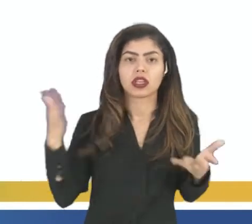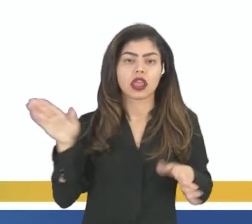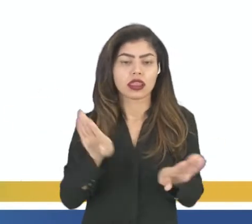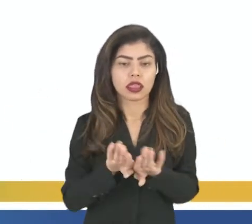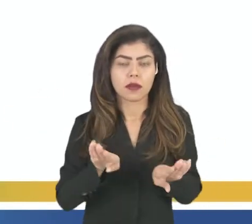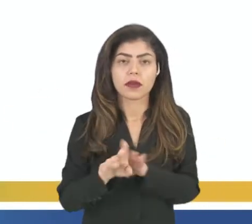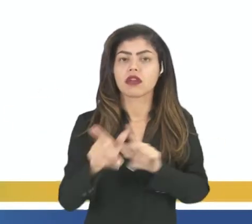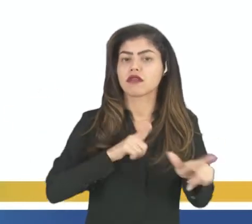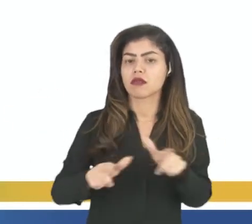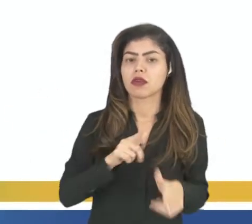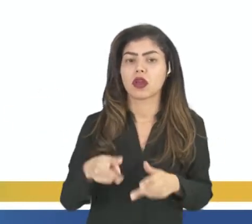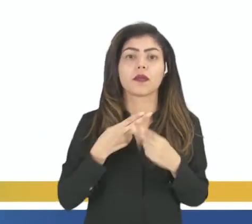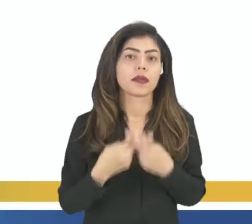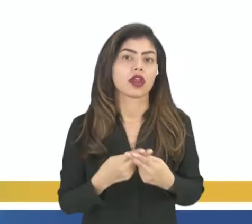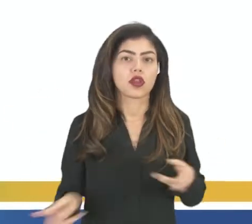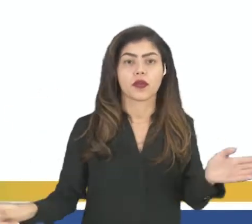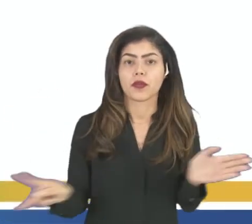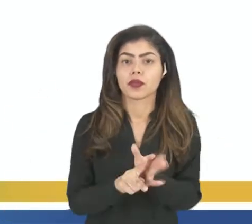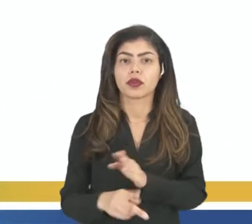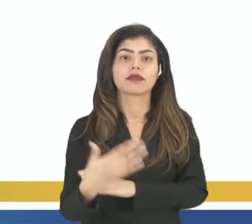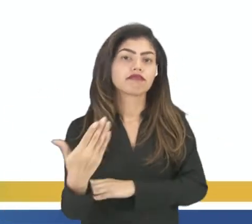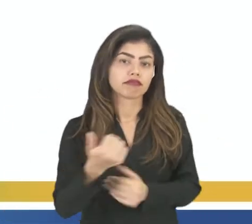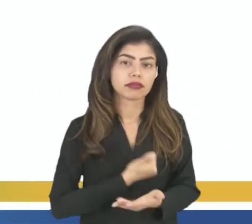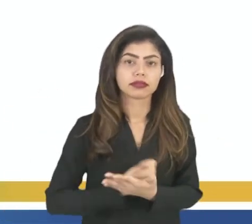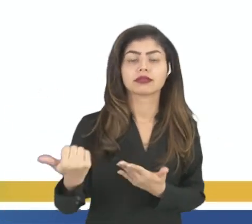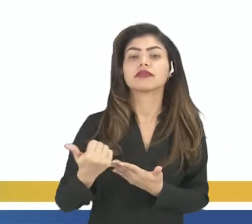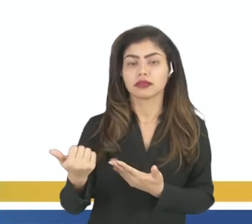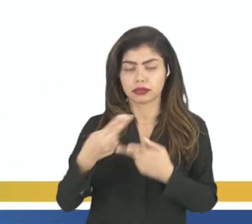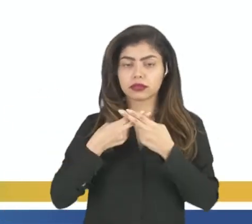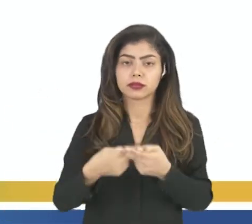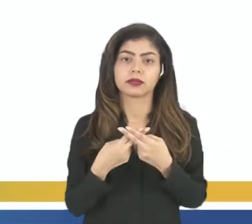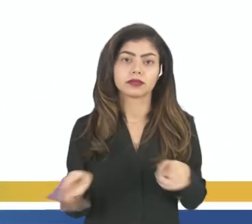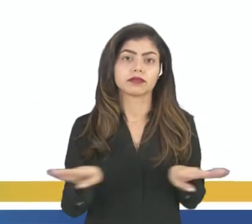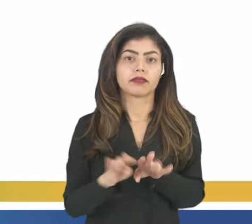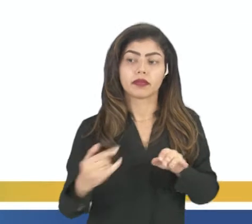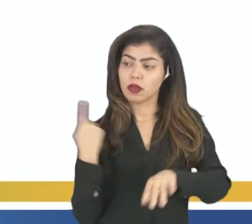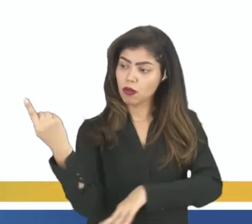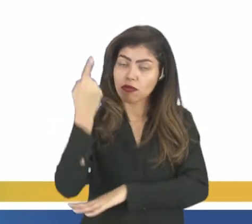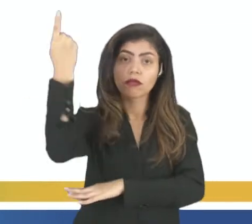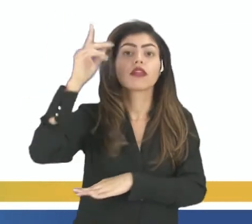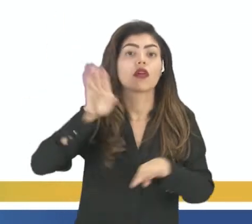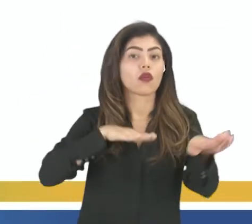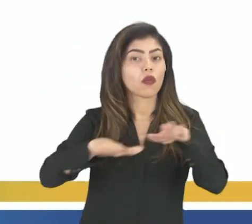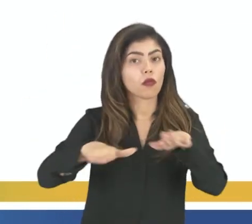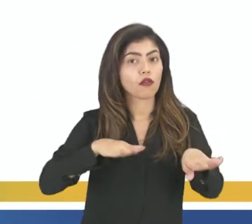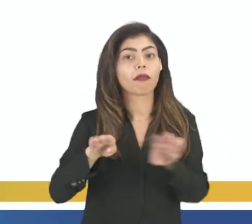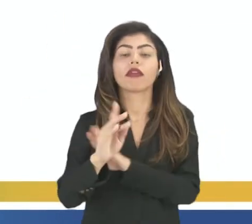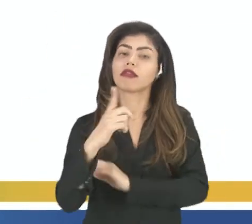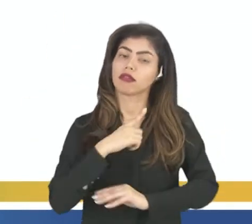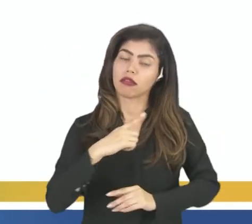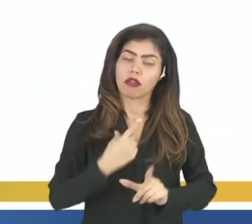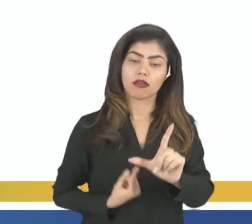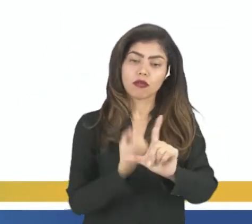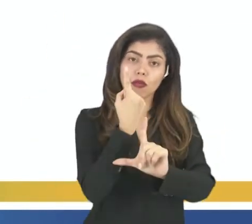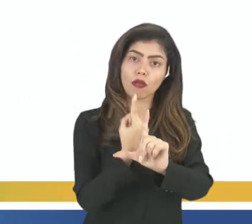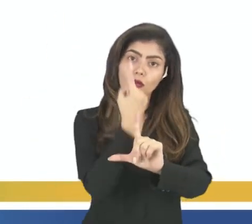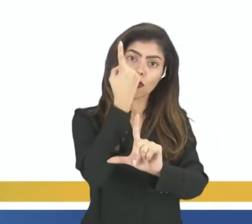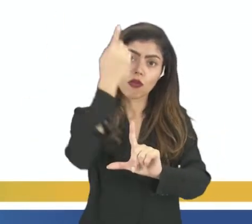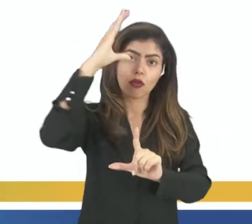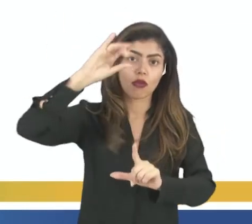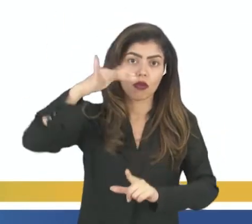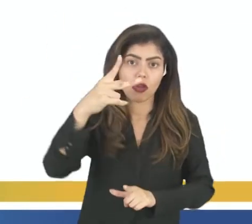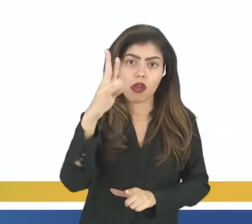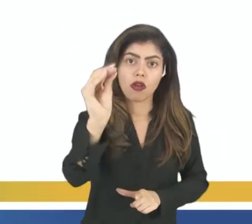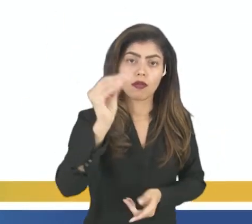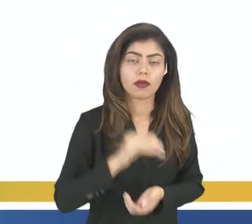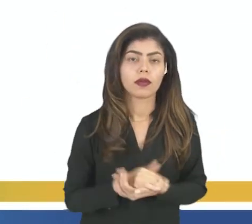da força-peso é o próprio ação do peso e a altura na qual o corpo está se deslocando. Então, isso daí